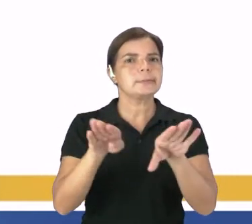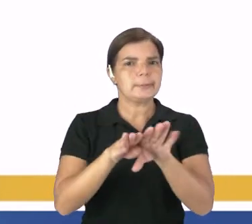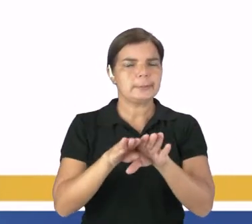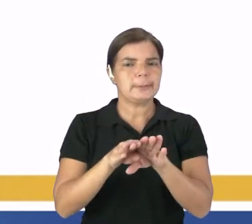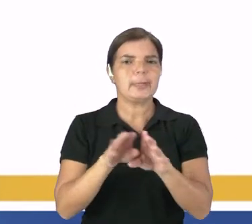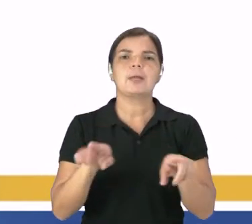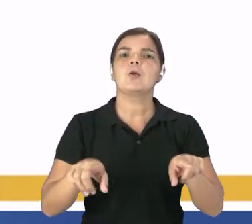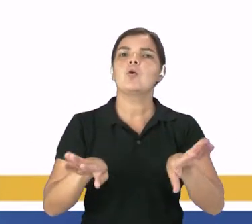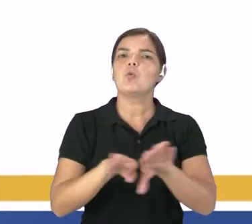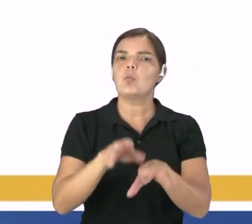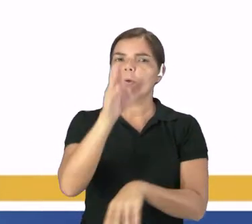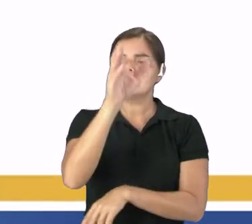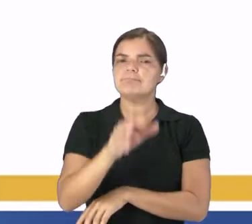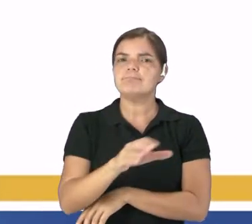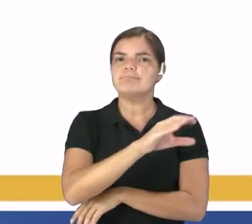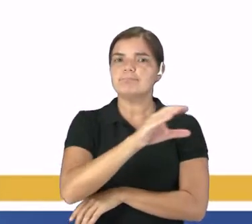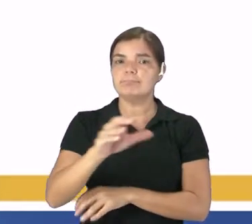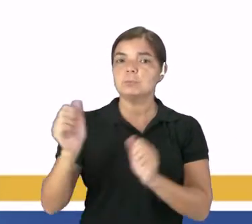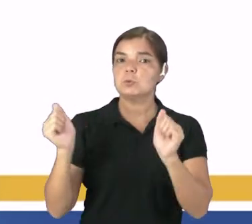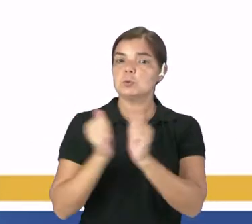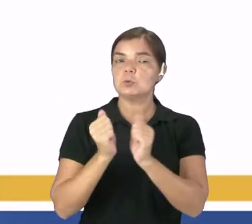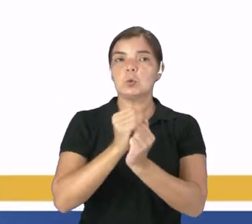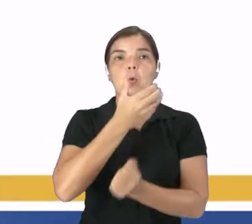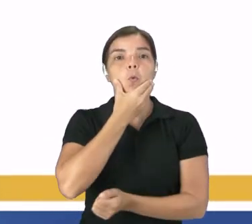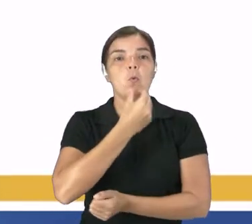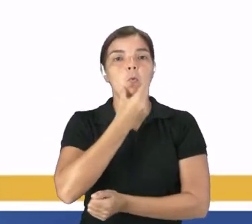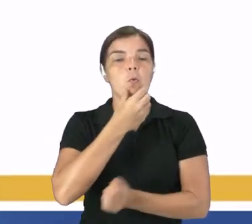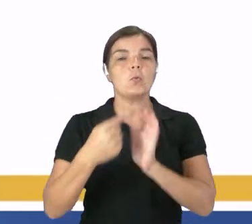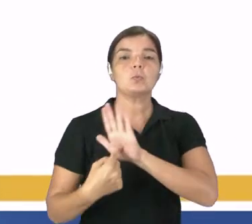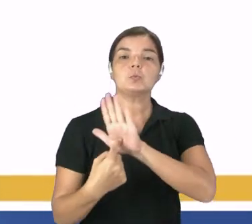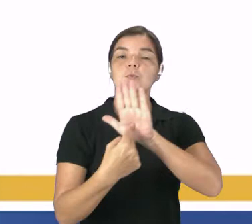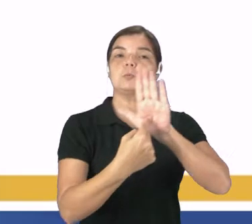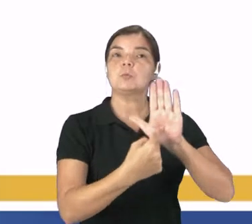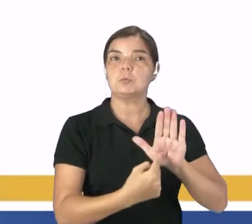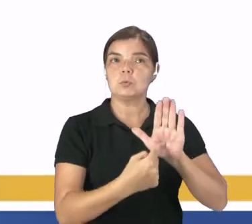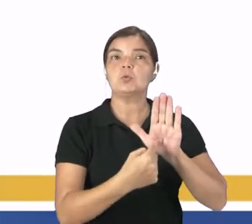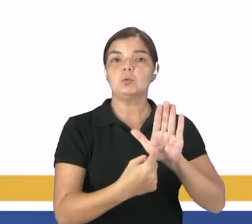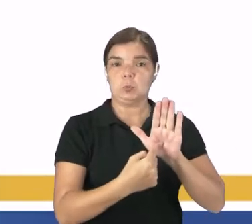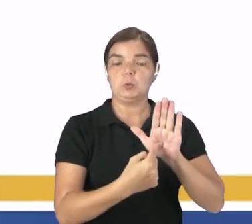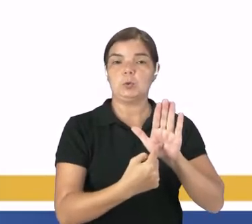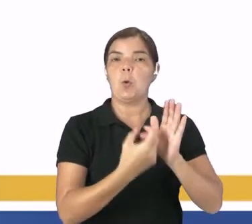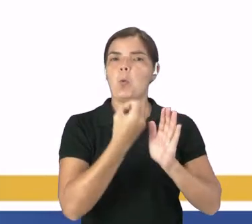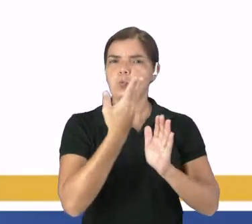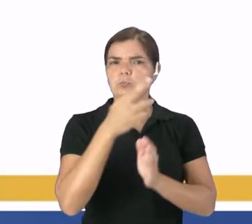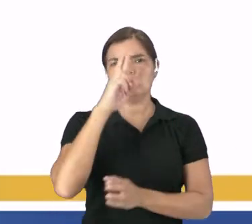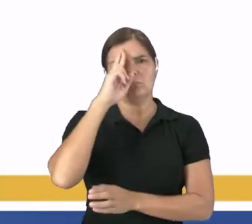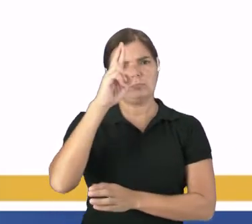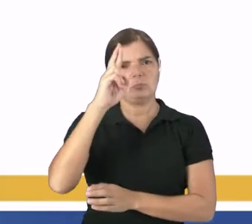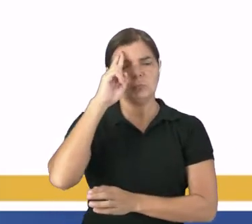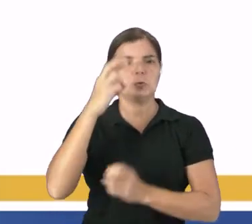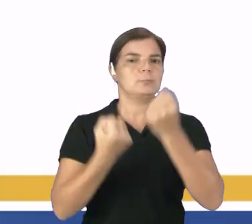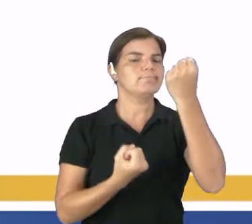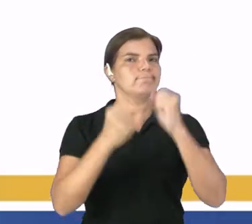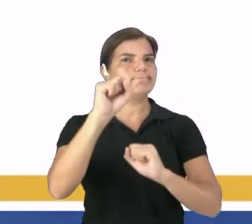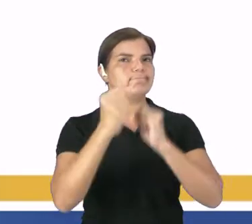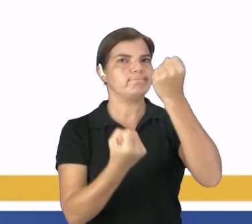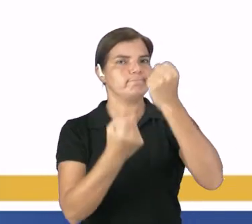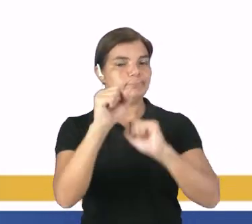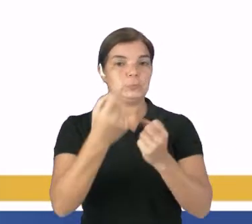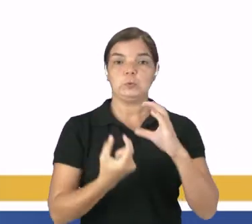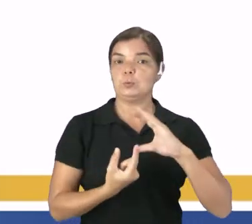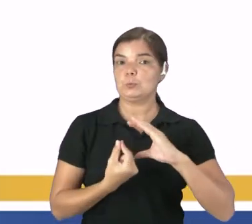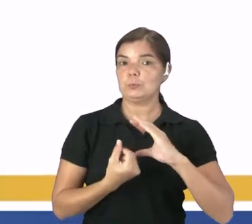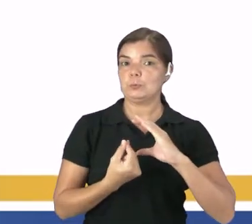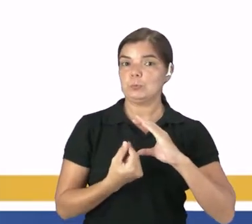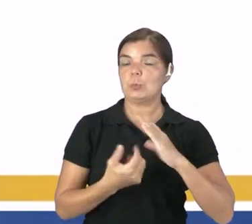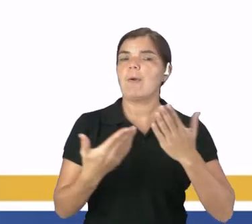tem um padre andando ao lado de um homem que representa, né, um dono de indústria, um dono dos meios de produção